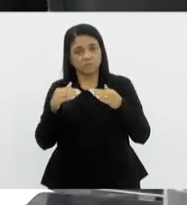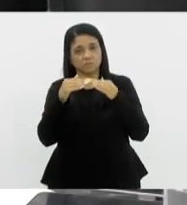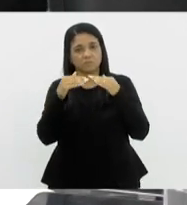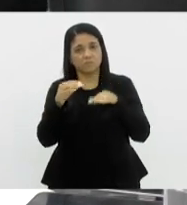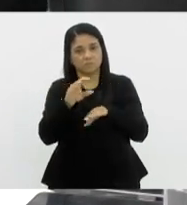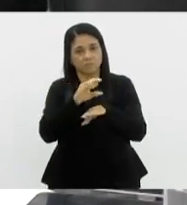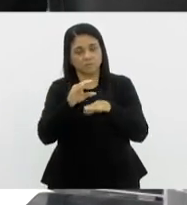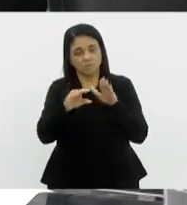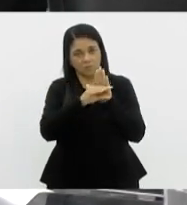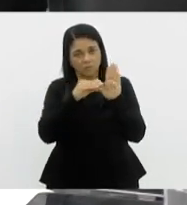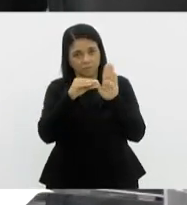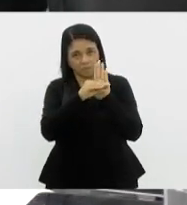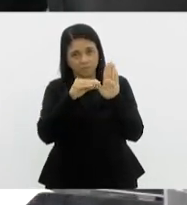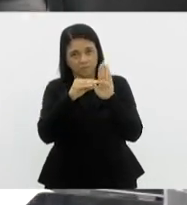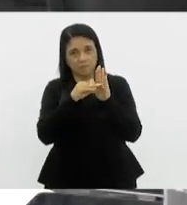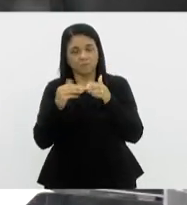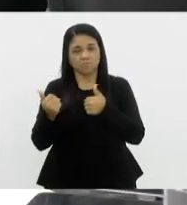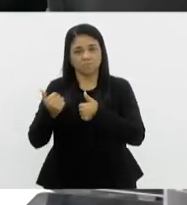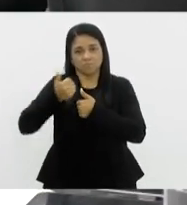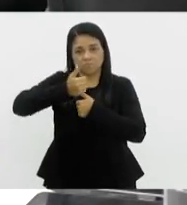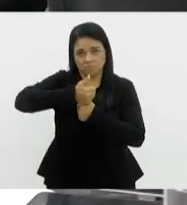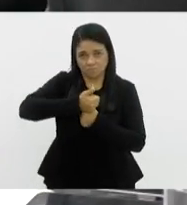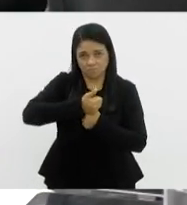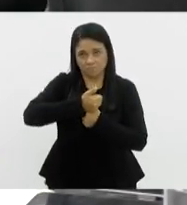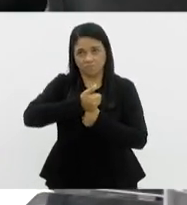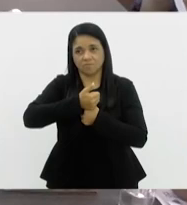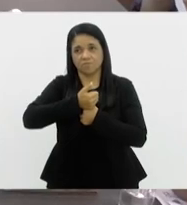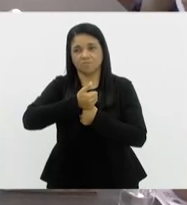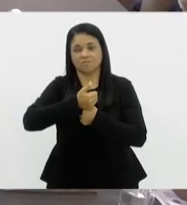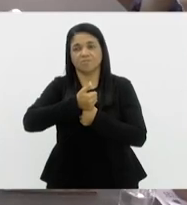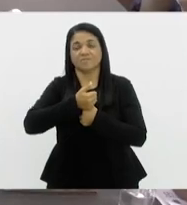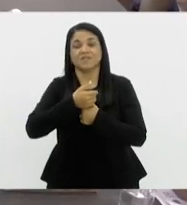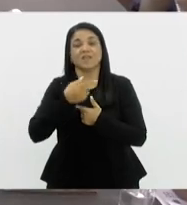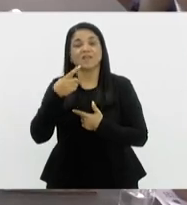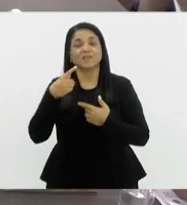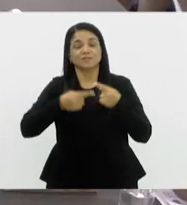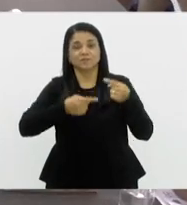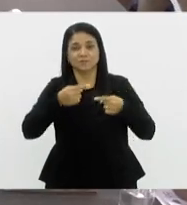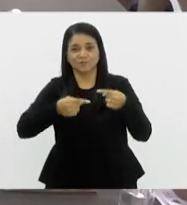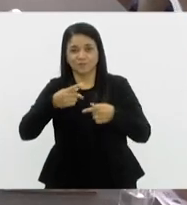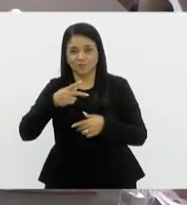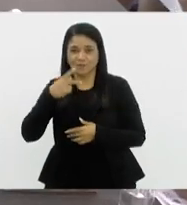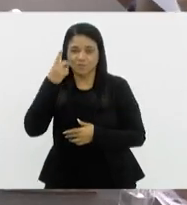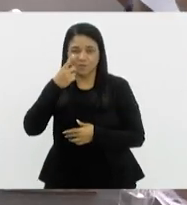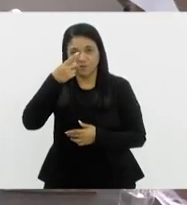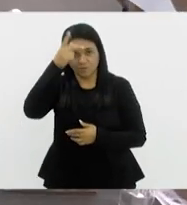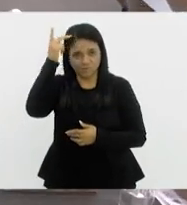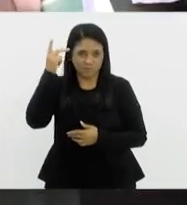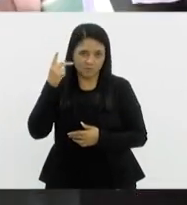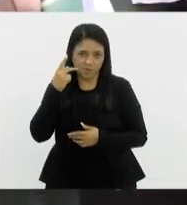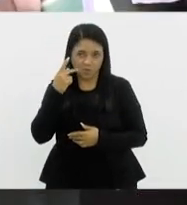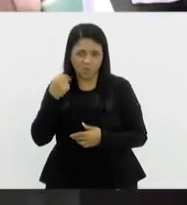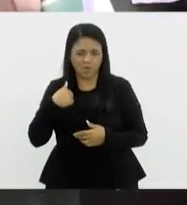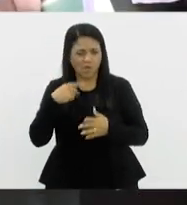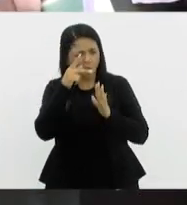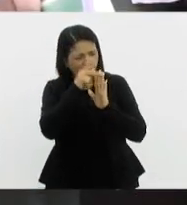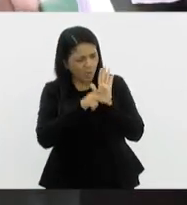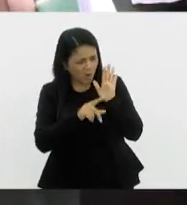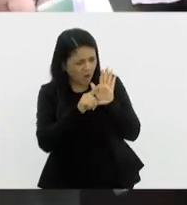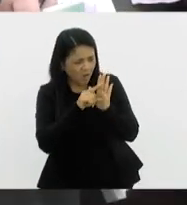concluindo por substitutivo. Em discussão, deputado Luiz Paulo para discutir. É que eu achei o projeto